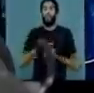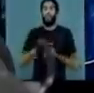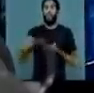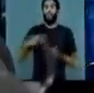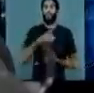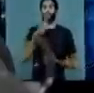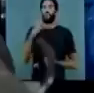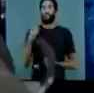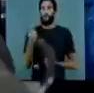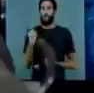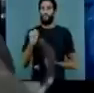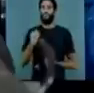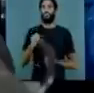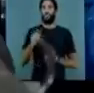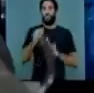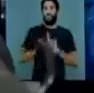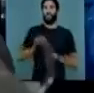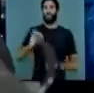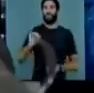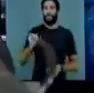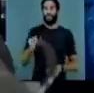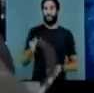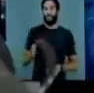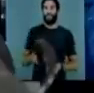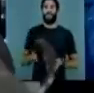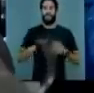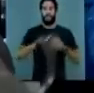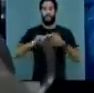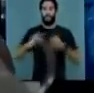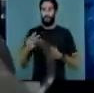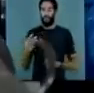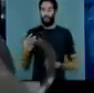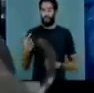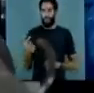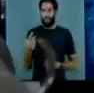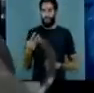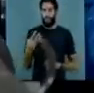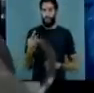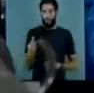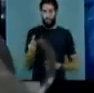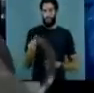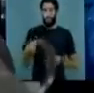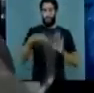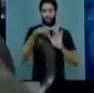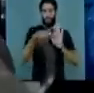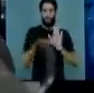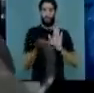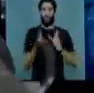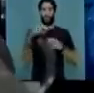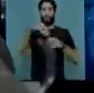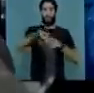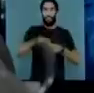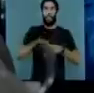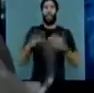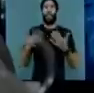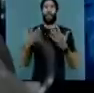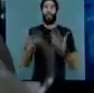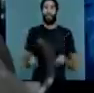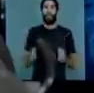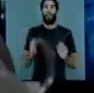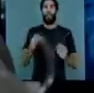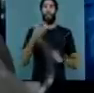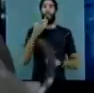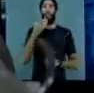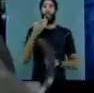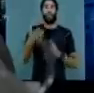8 de janeiro como o artigo 131 do Regimento Interno autoriza a apresentação da questão de ordem